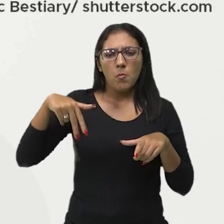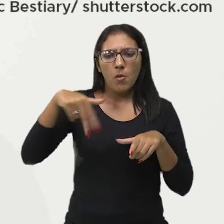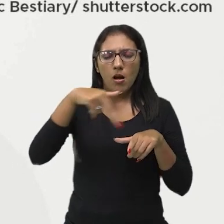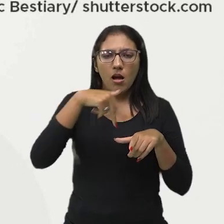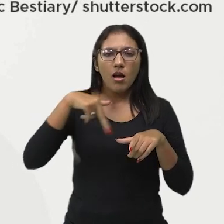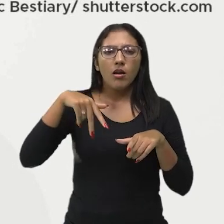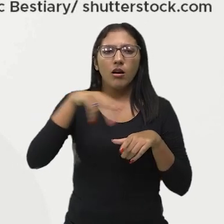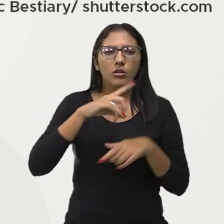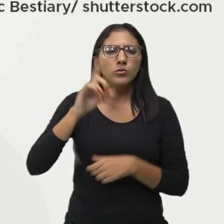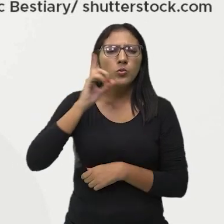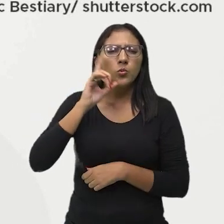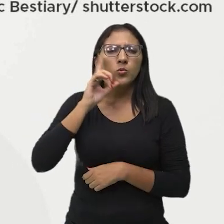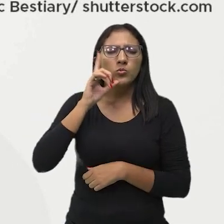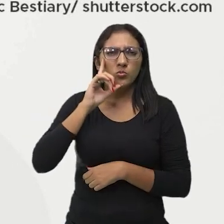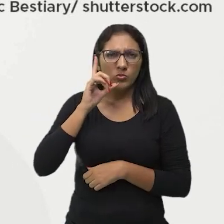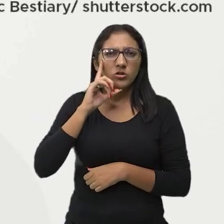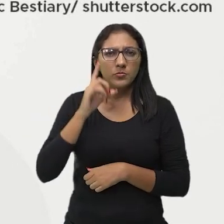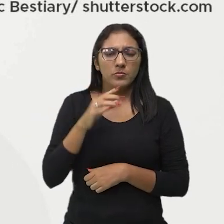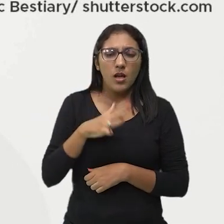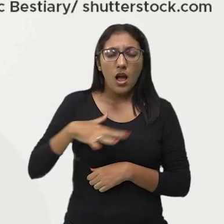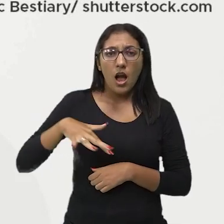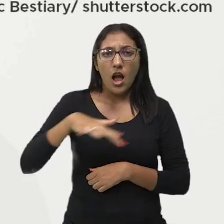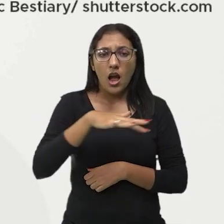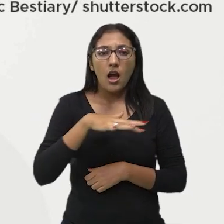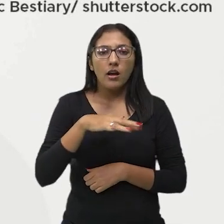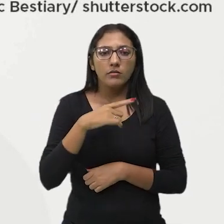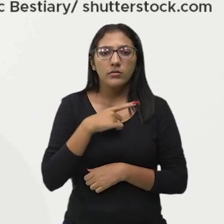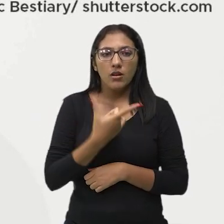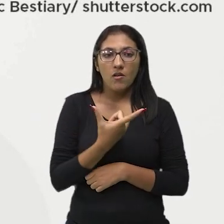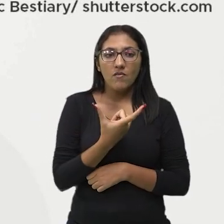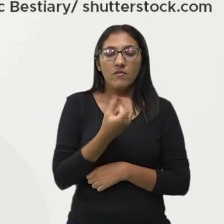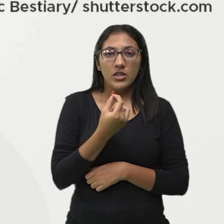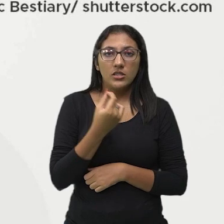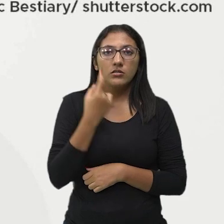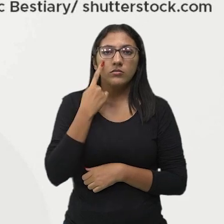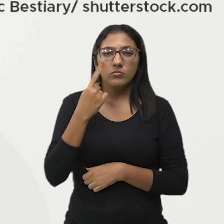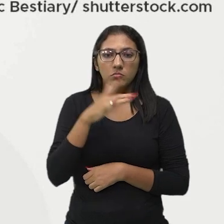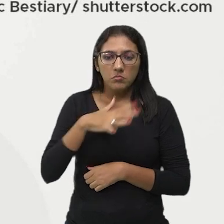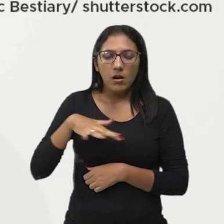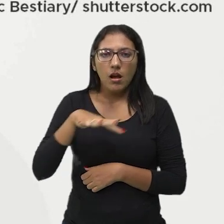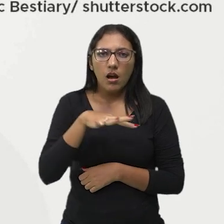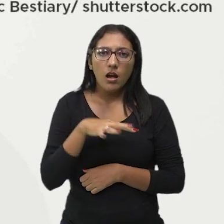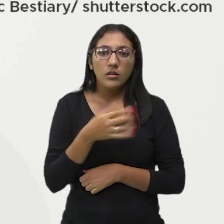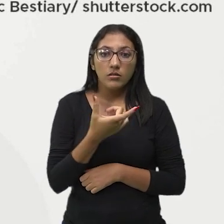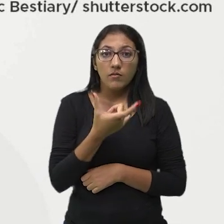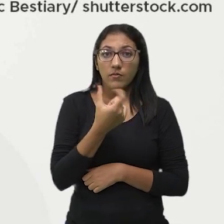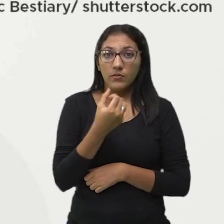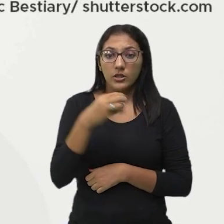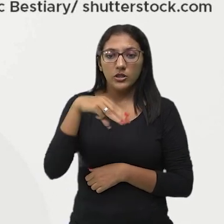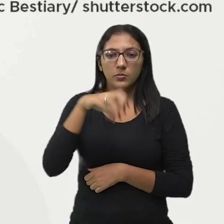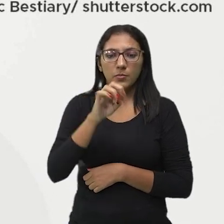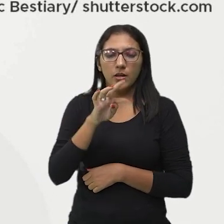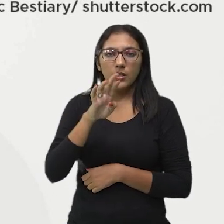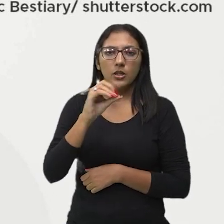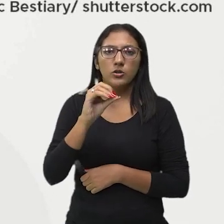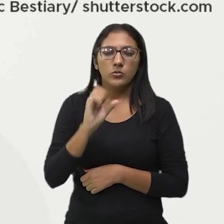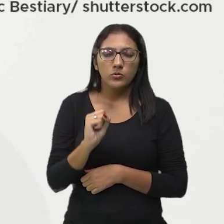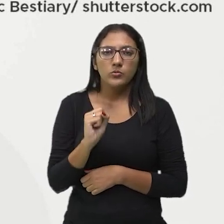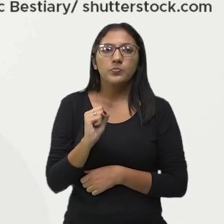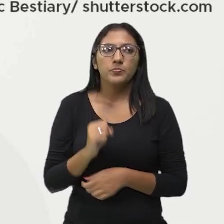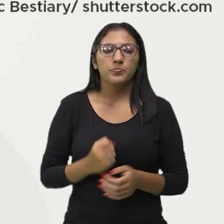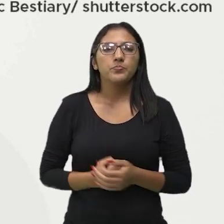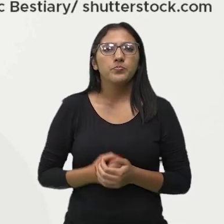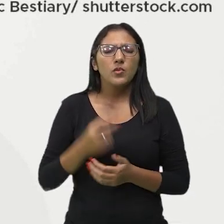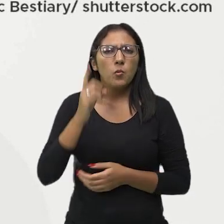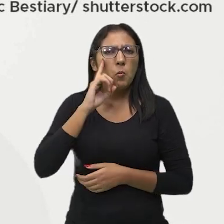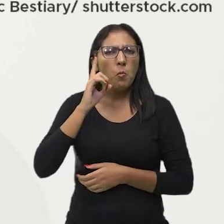20 metros. Olha, a questão está falando, raio com medida de 20 metros. Nessa caminhada, ele